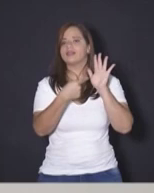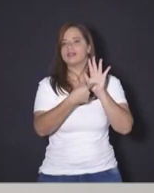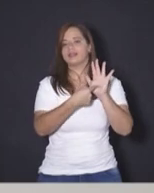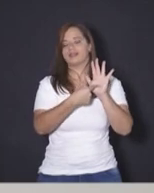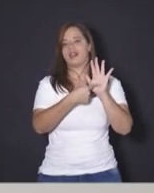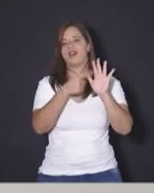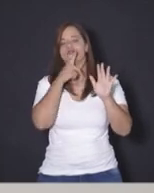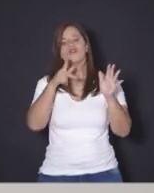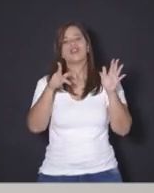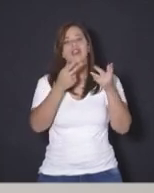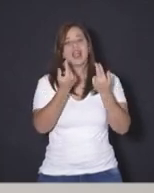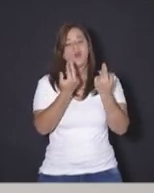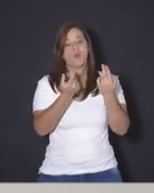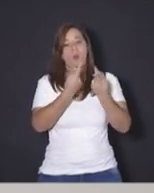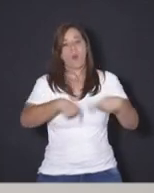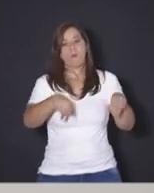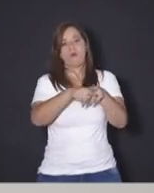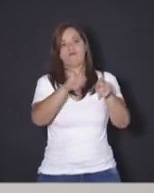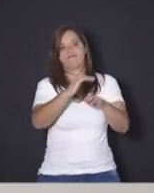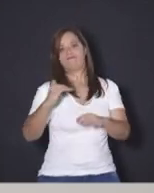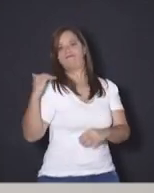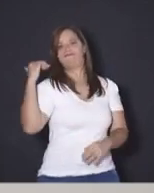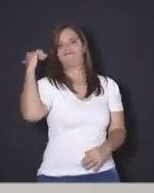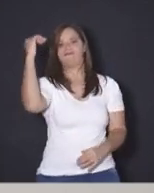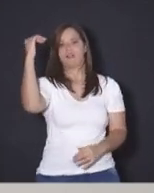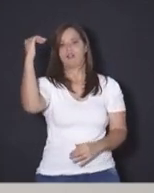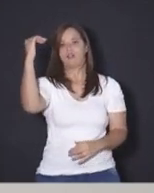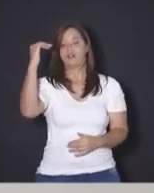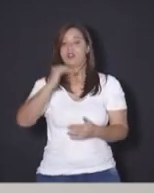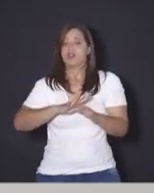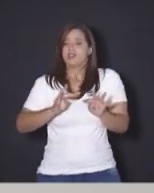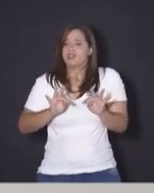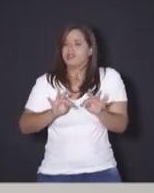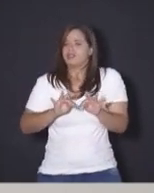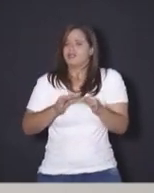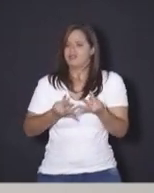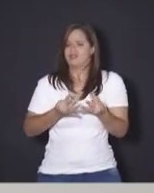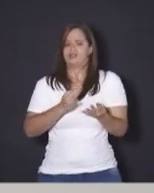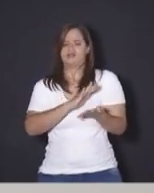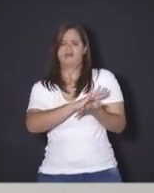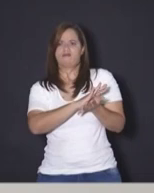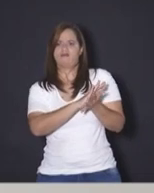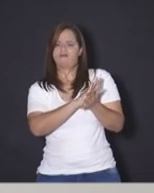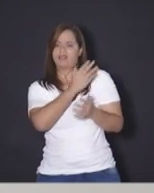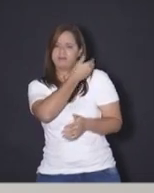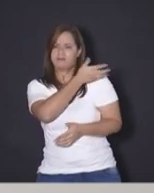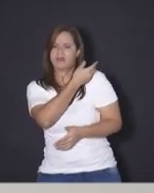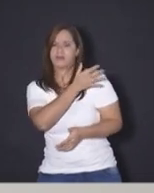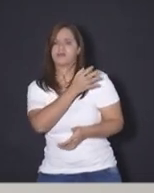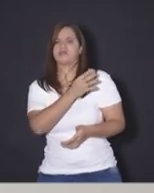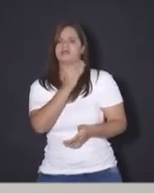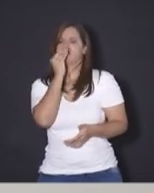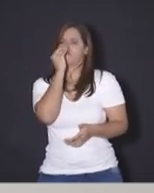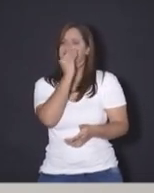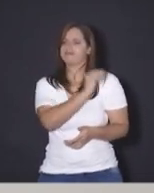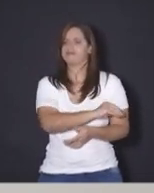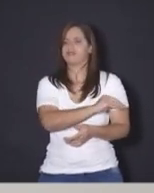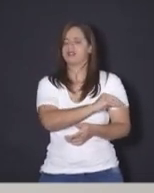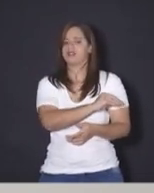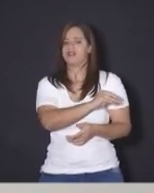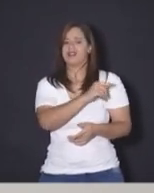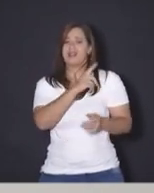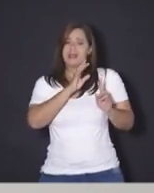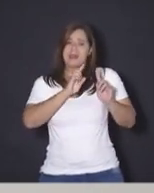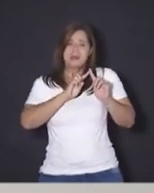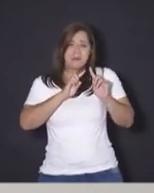humanidade superior isso é simplesmente um preconceito mas esse preconceito